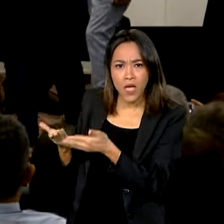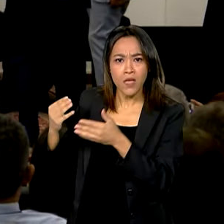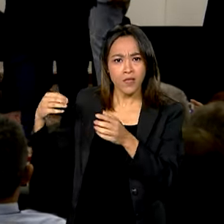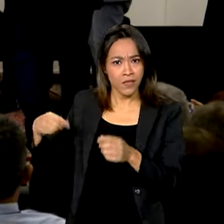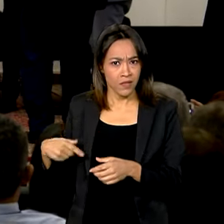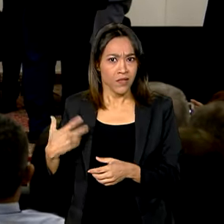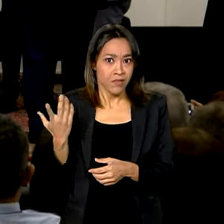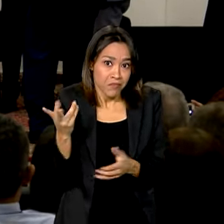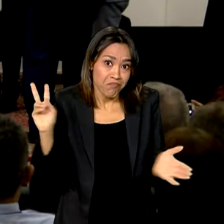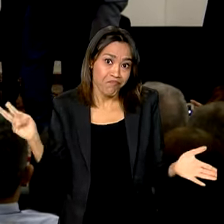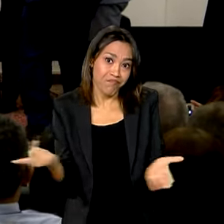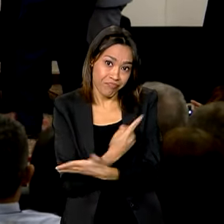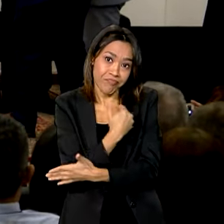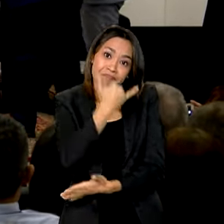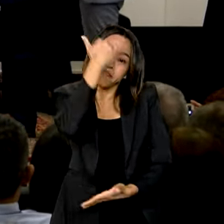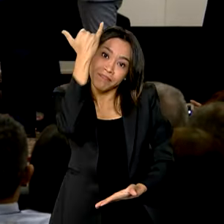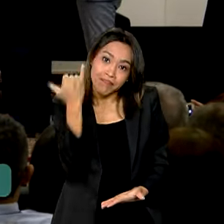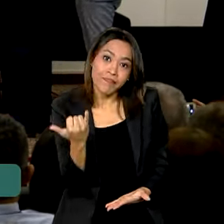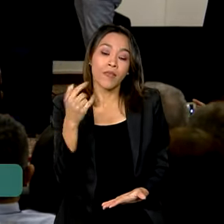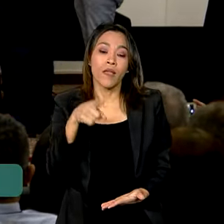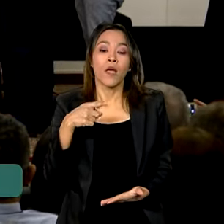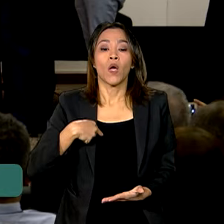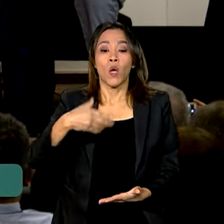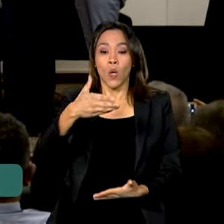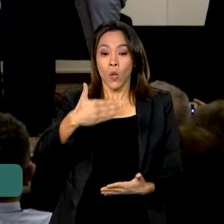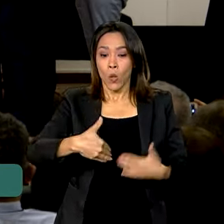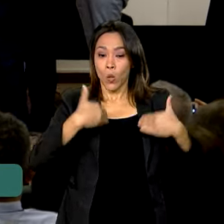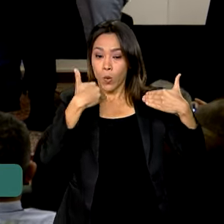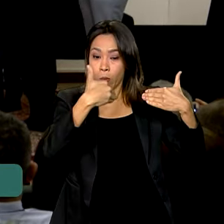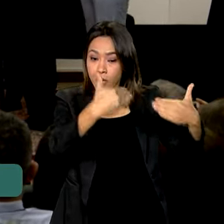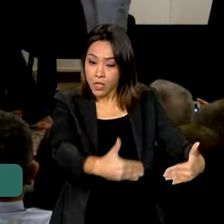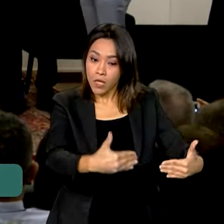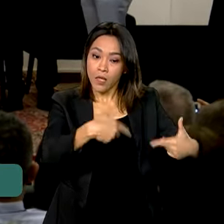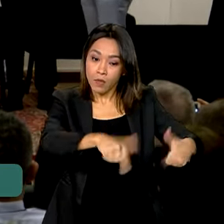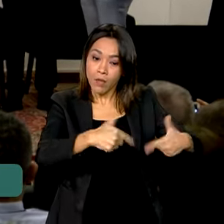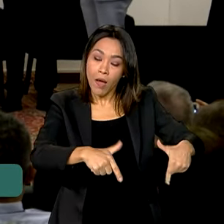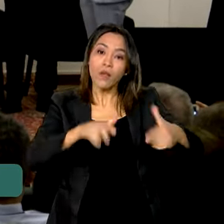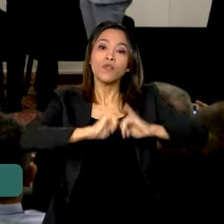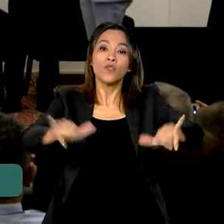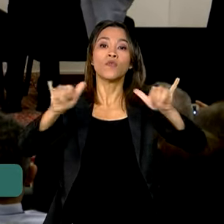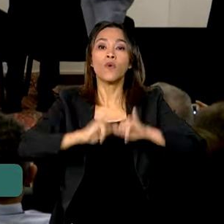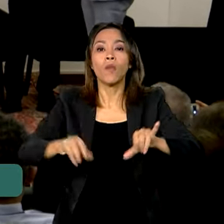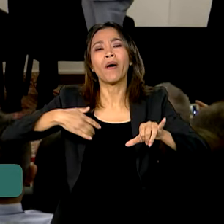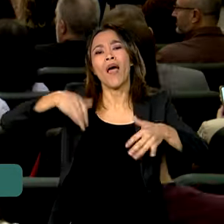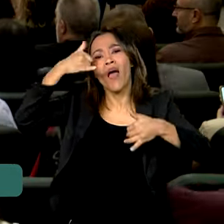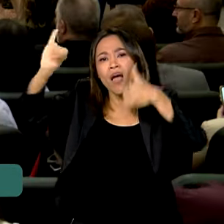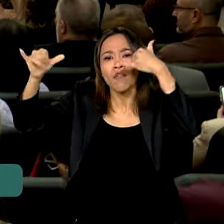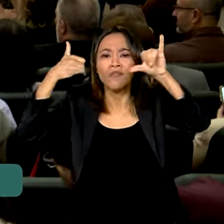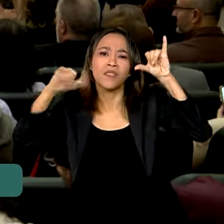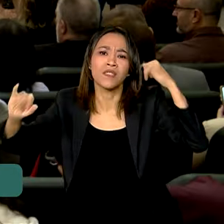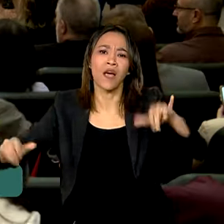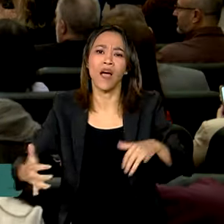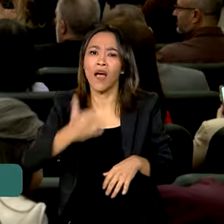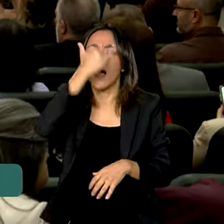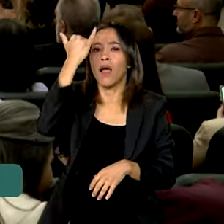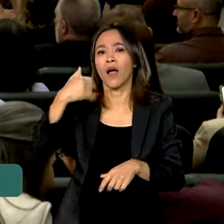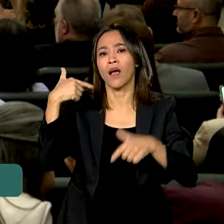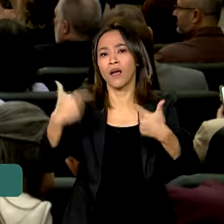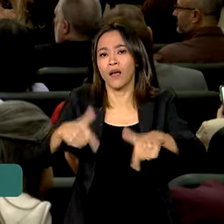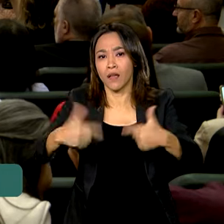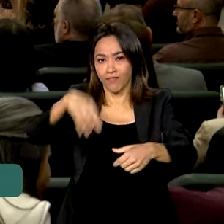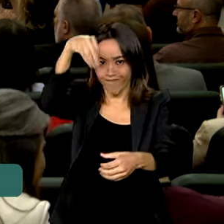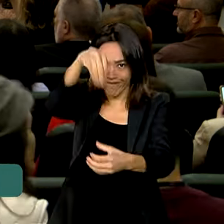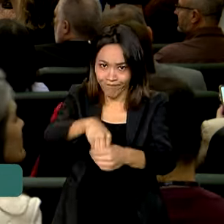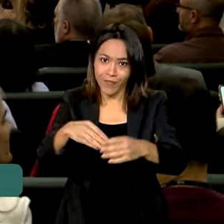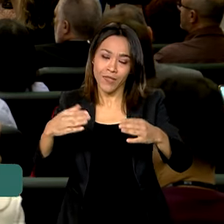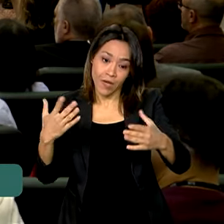Ministério do Trabalho e Emprego lançou a Campanha Nacional de Prevenção de Acidentes do Trabalho. O tema deste ano